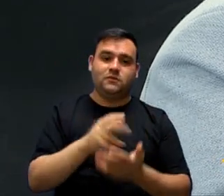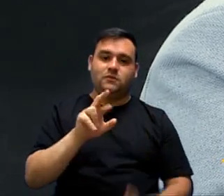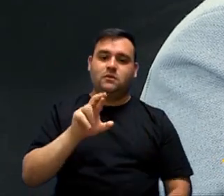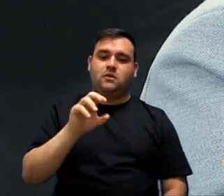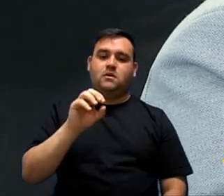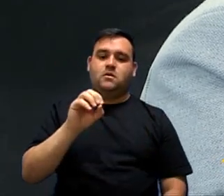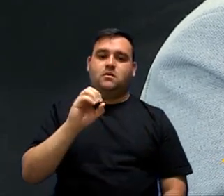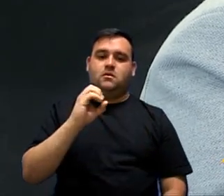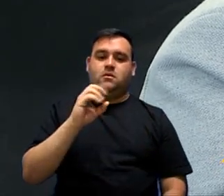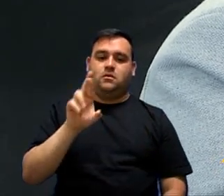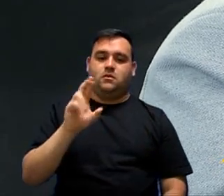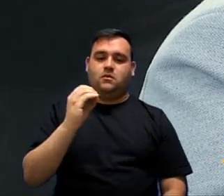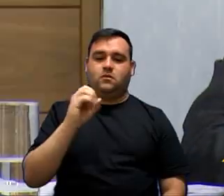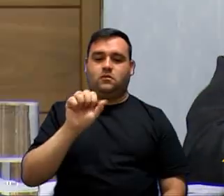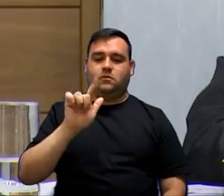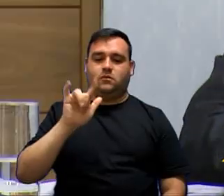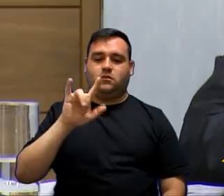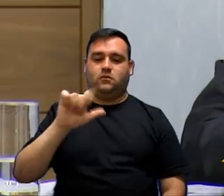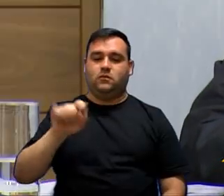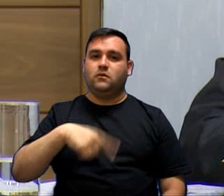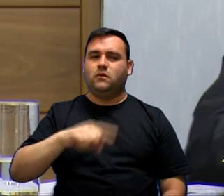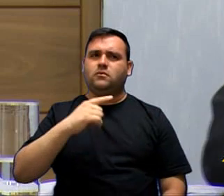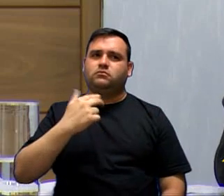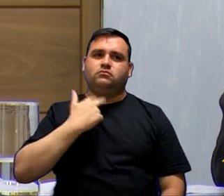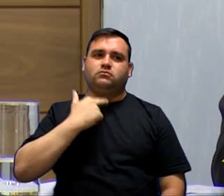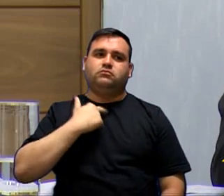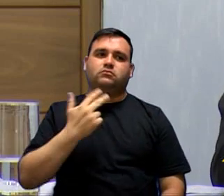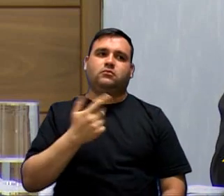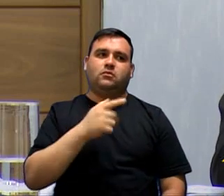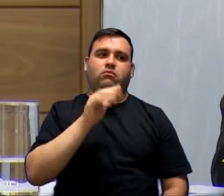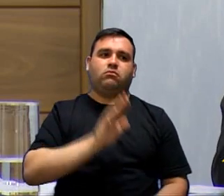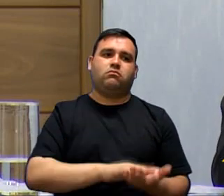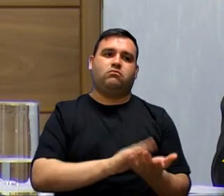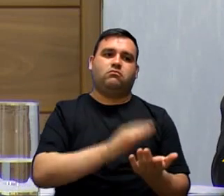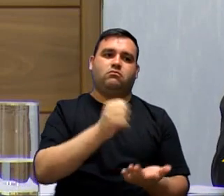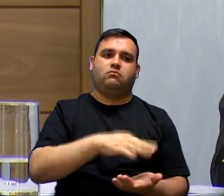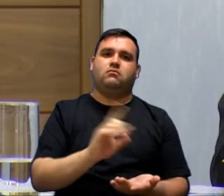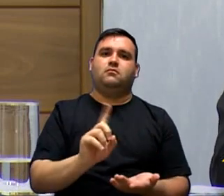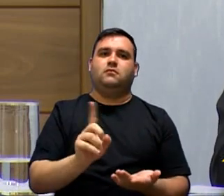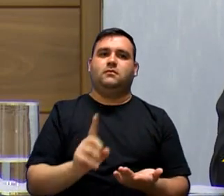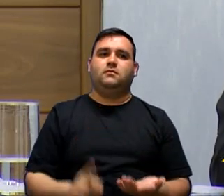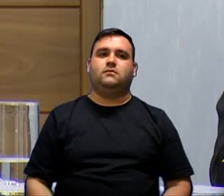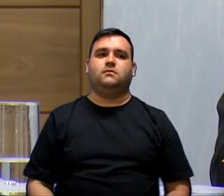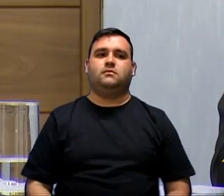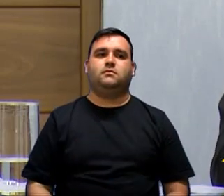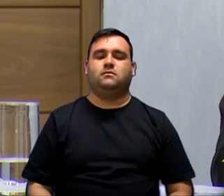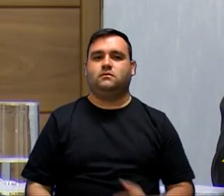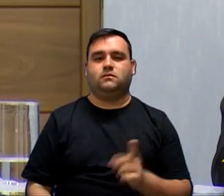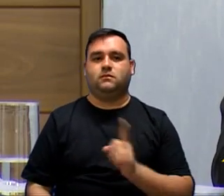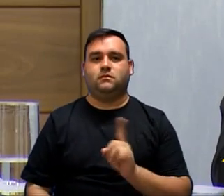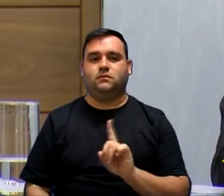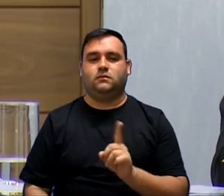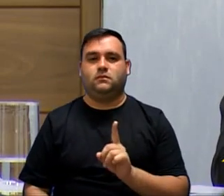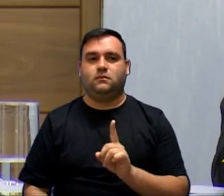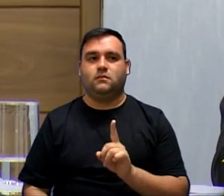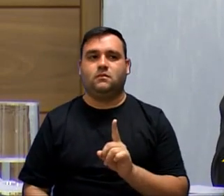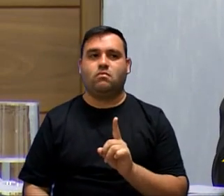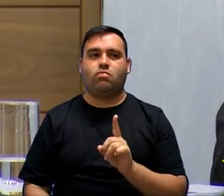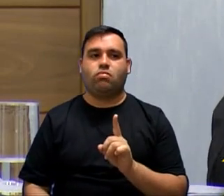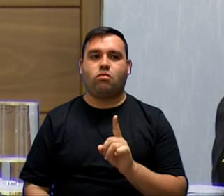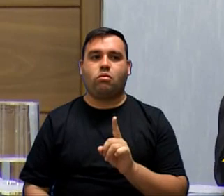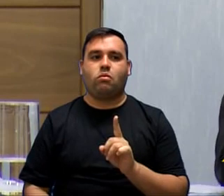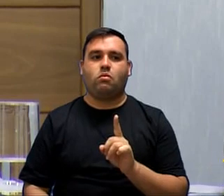Rosângela. Desculpa, vereador. Não podemos desprestigiar a homenageada. Não. Vamos...